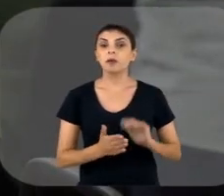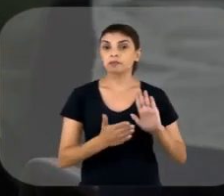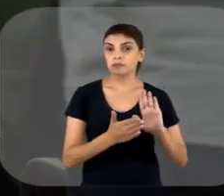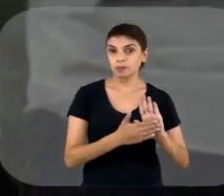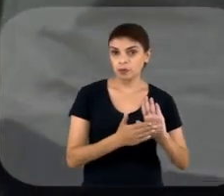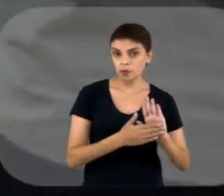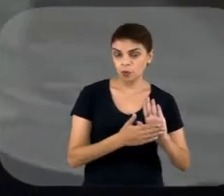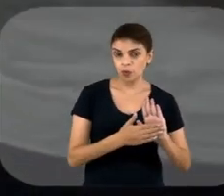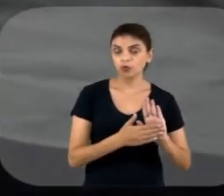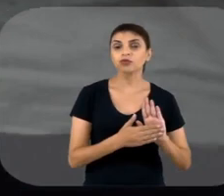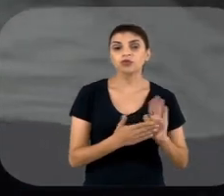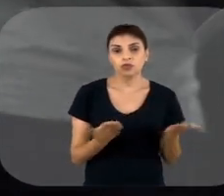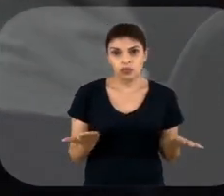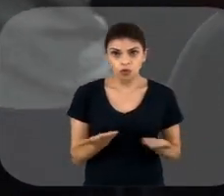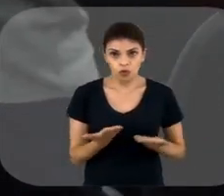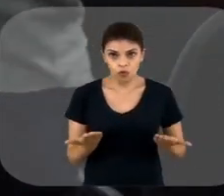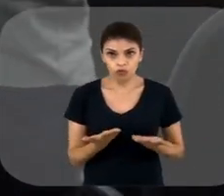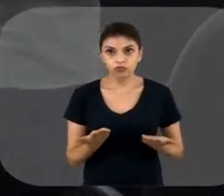a proposta, então,